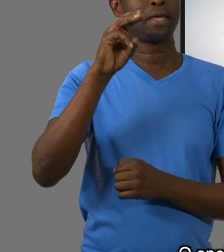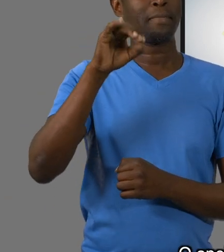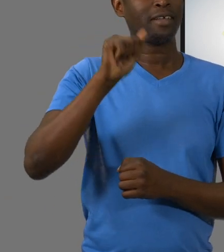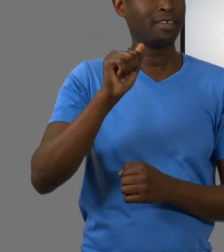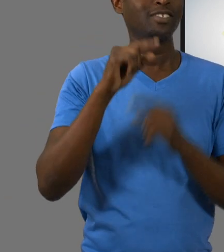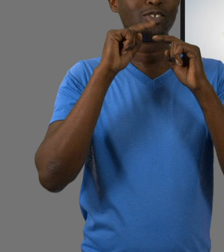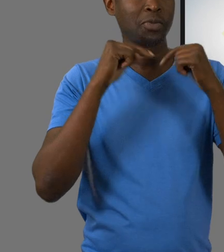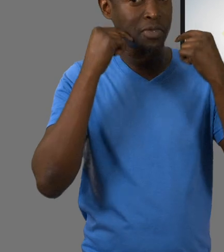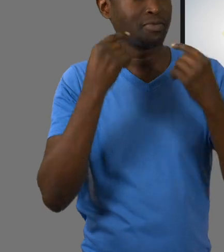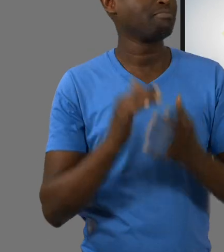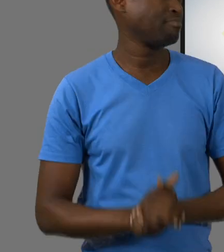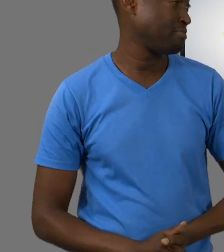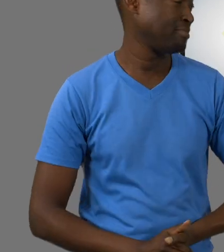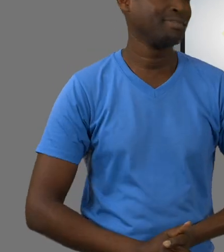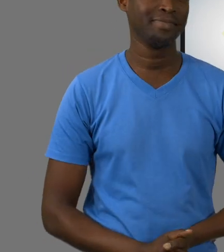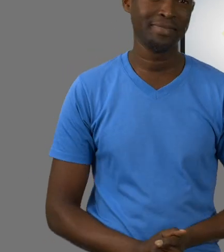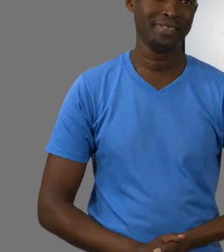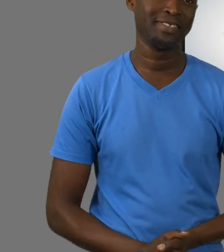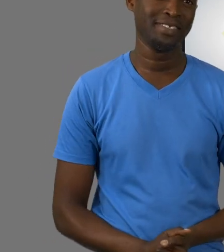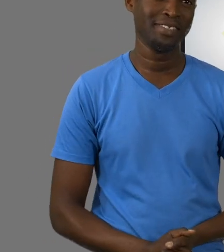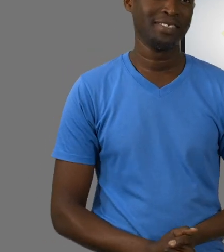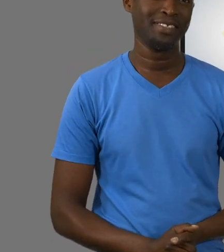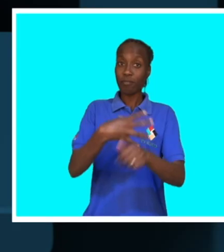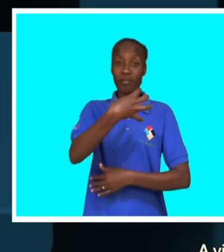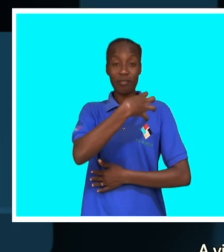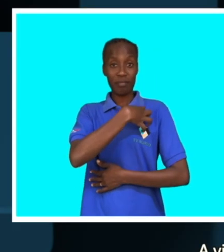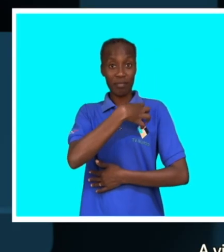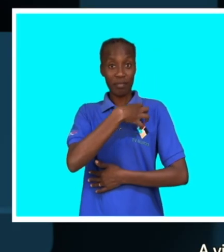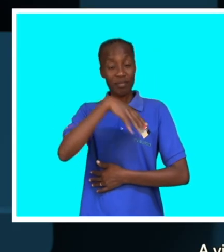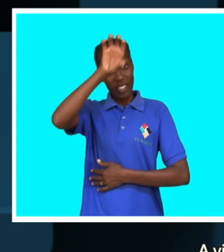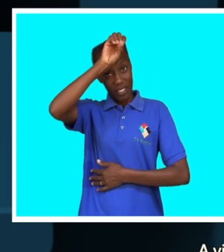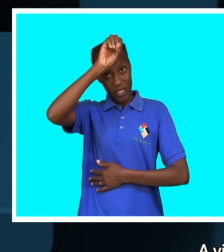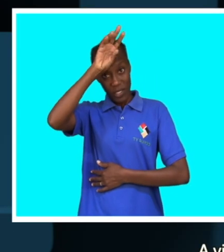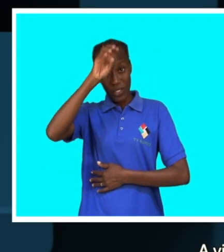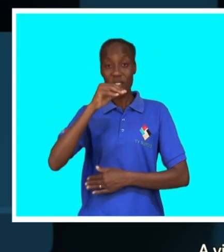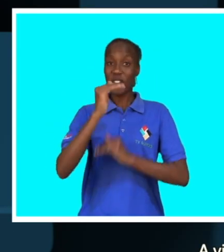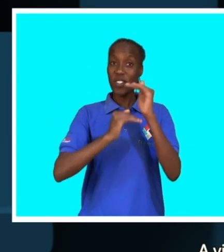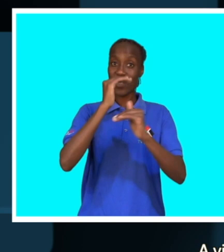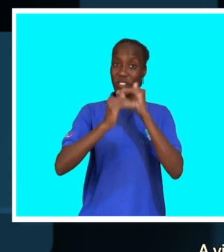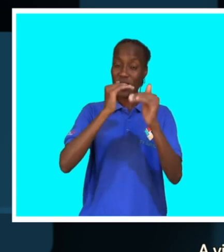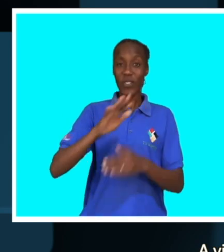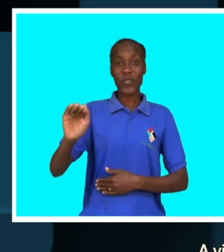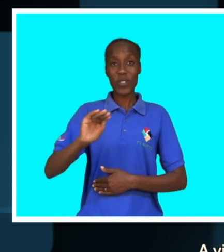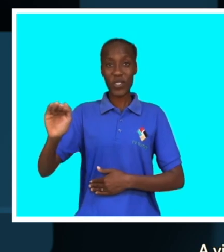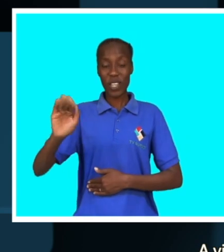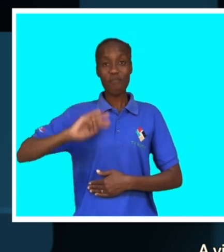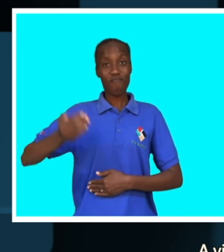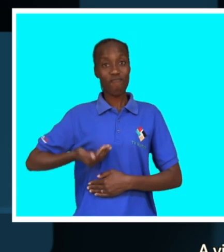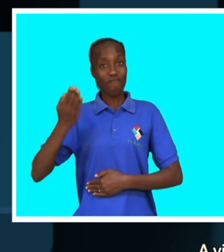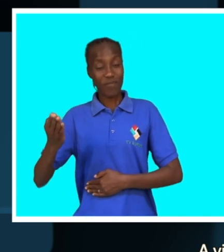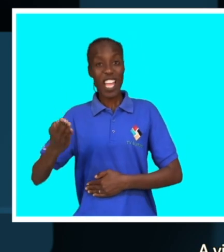governante, a cooperativa Luana Semeia Sorrisos. A vice-ministra sul-africana do desenvolvimento social,